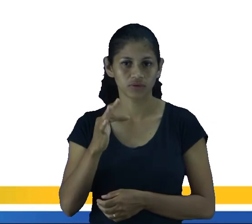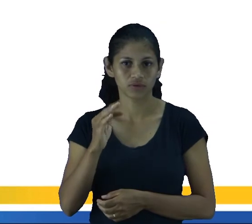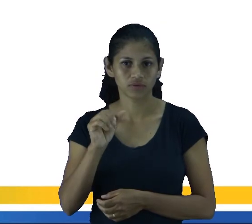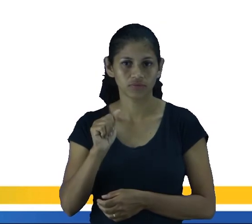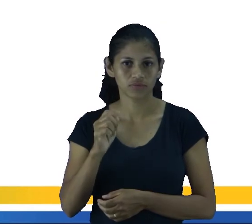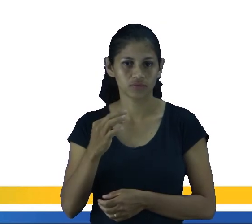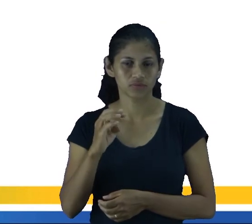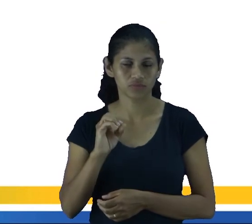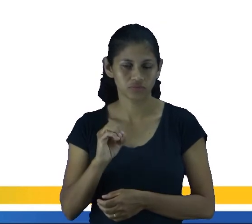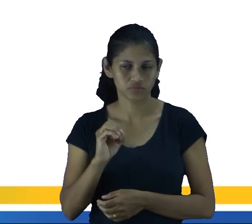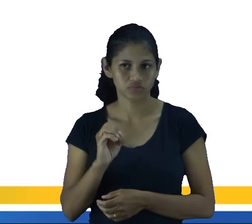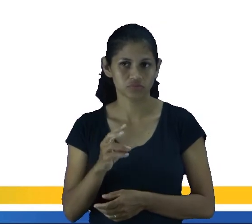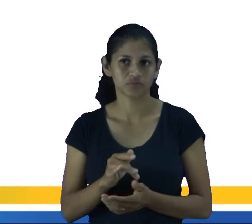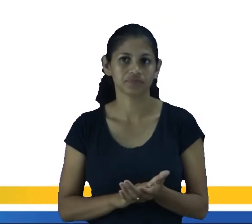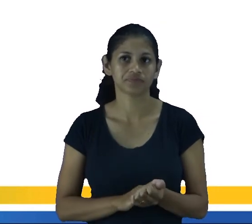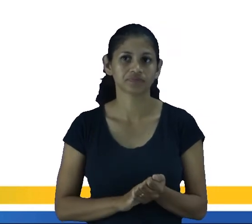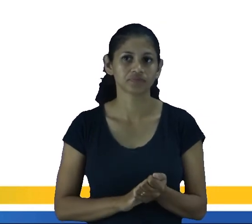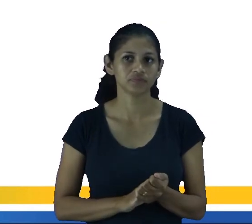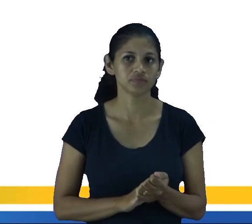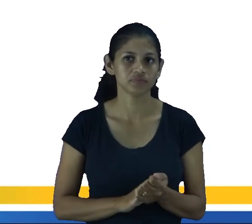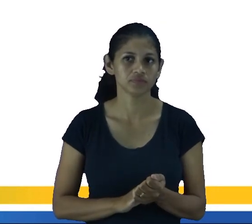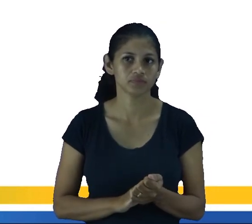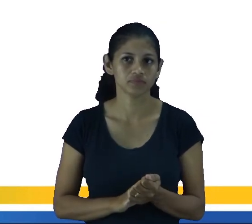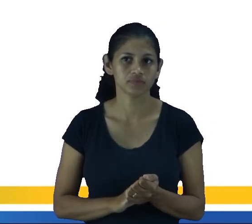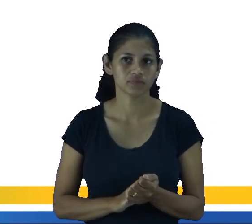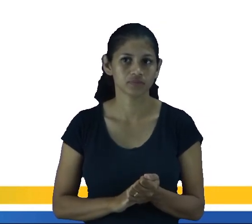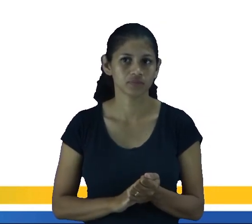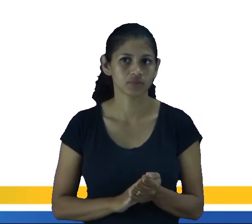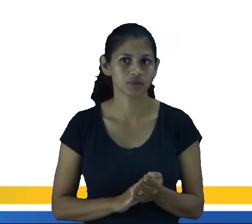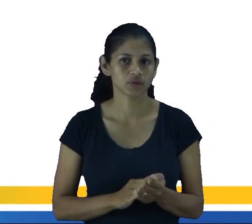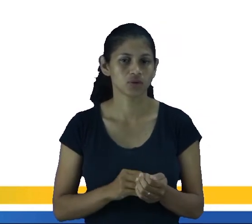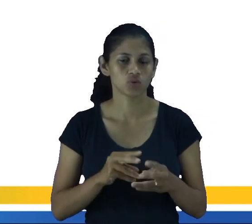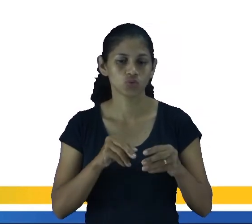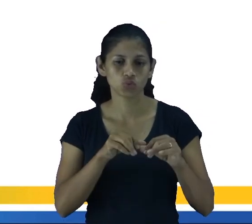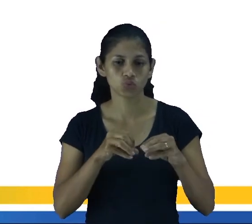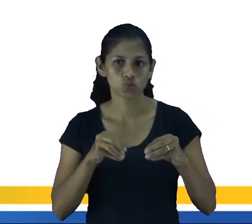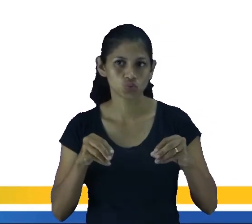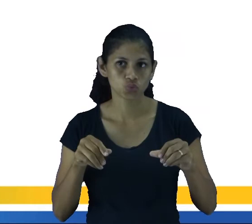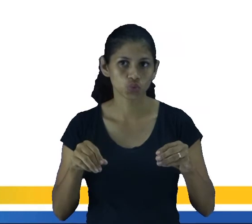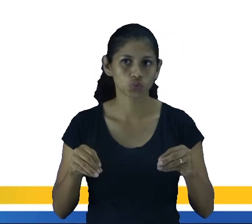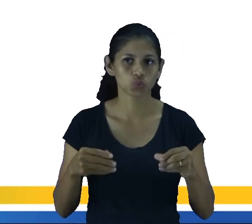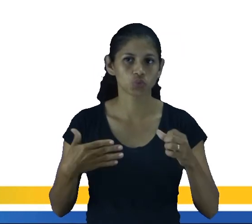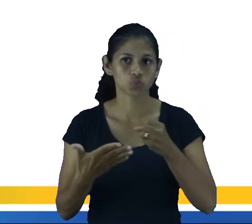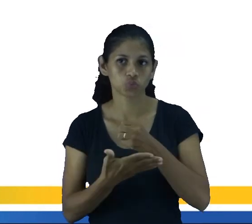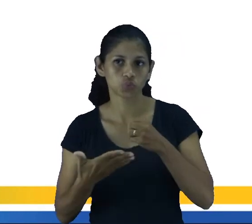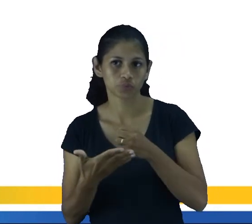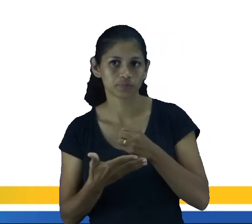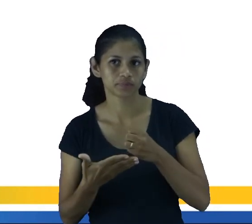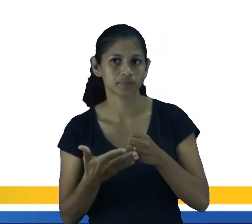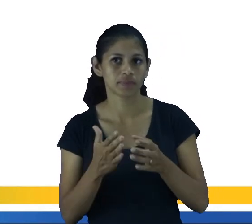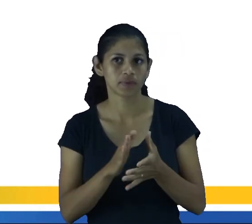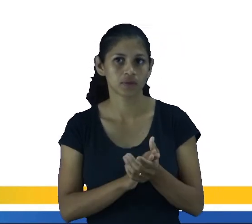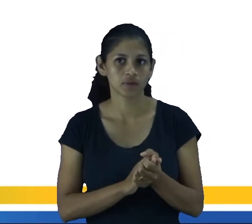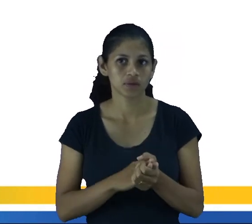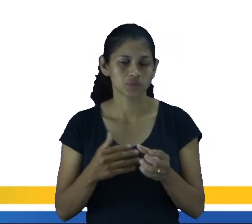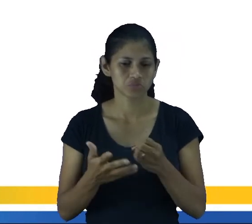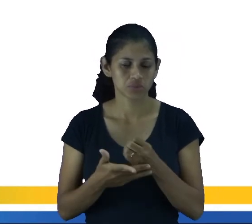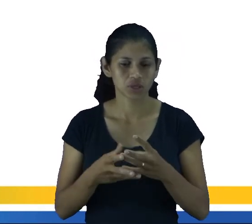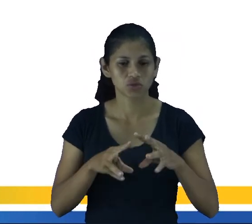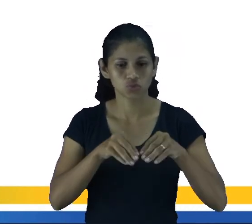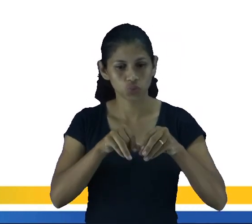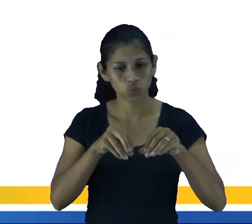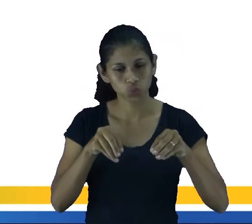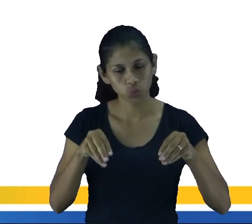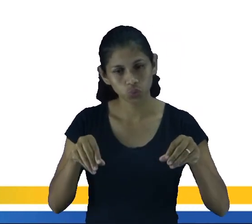amônia. Então aqui, ó, é a solubilidade das bases, então daqui são as bases que são solúveis, né? Então